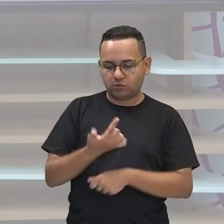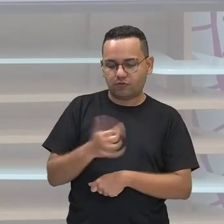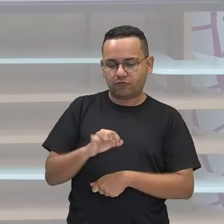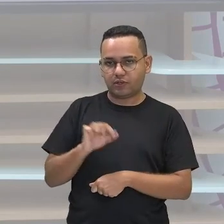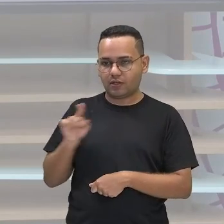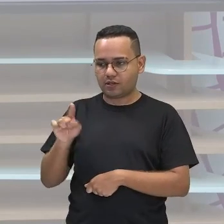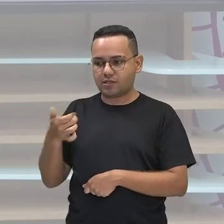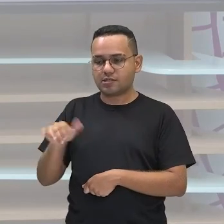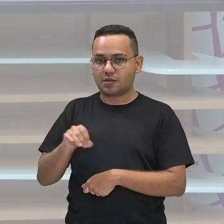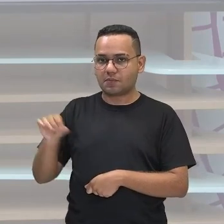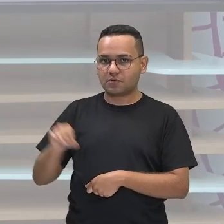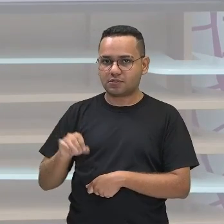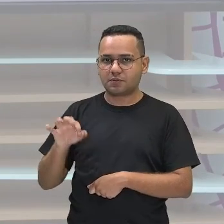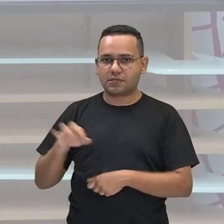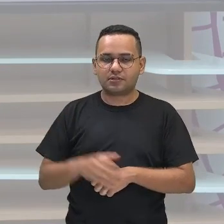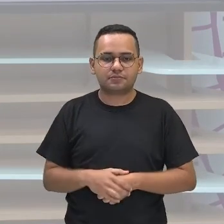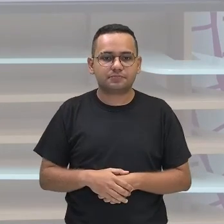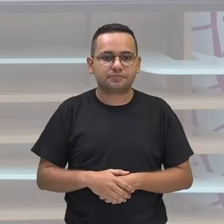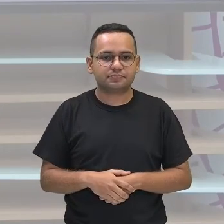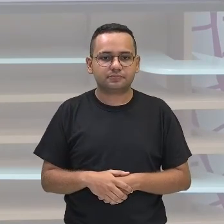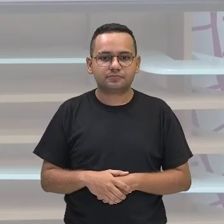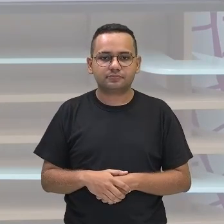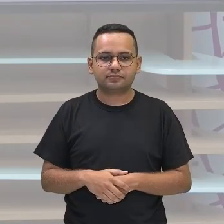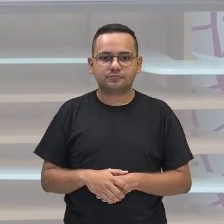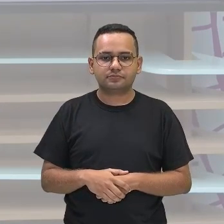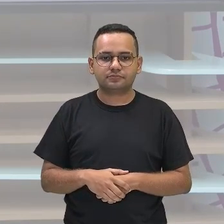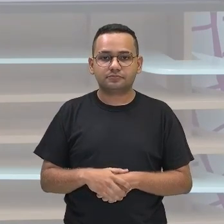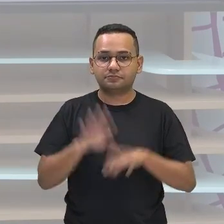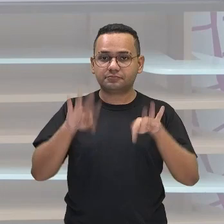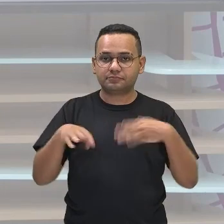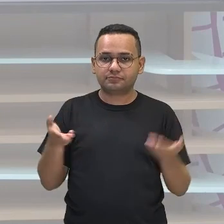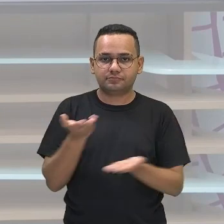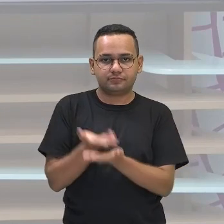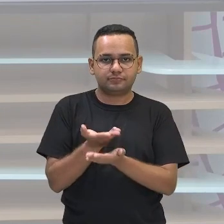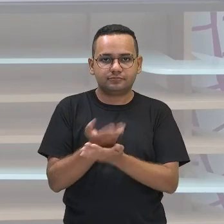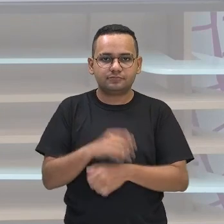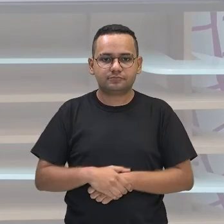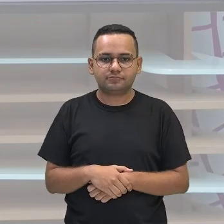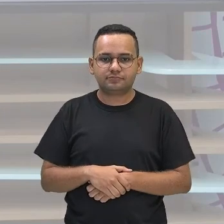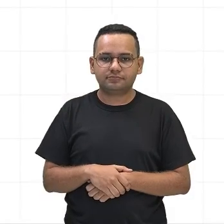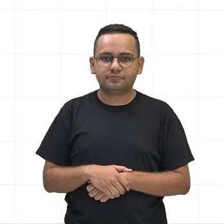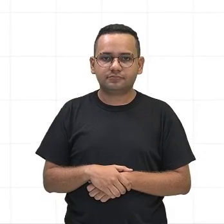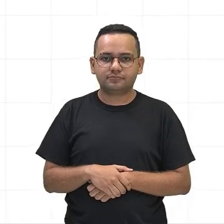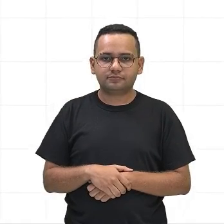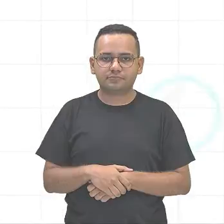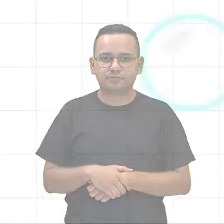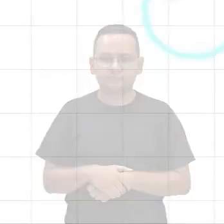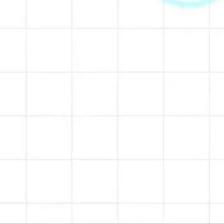100% também. Muito bem, chegamos aí ao final da nossa aula, ficamos por aqui.